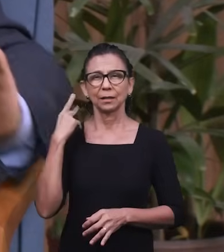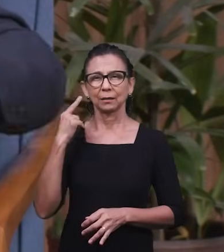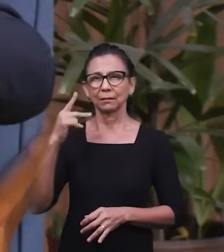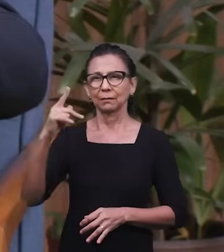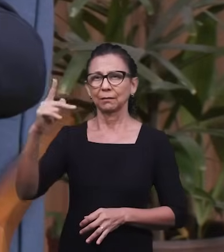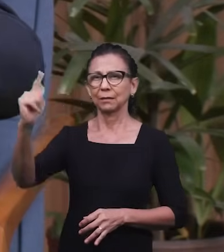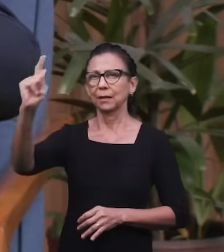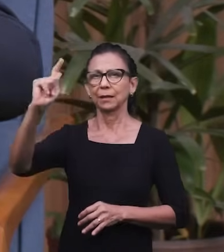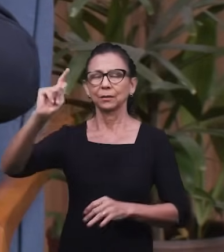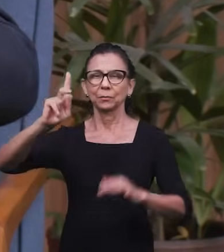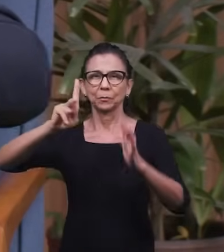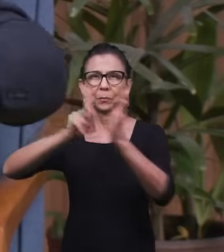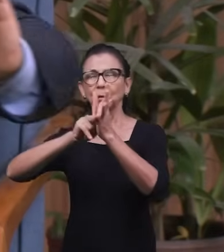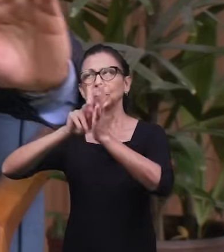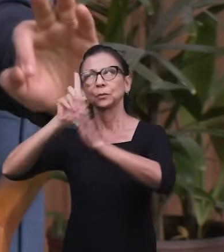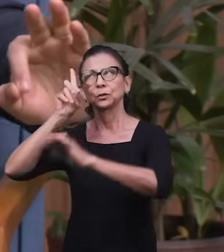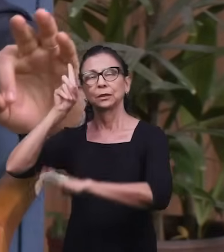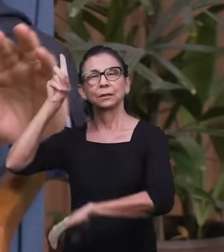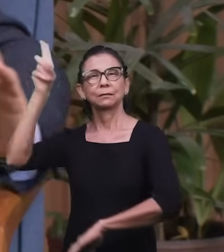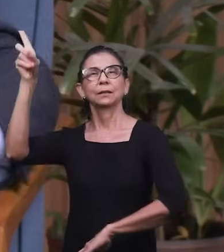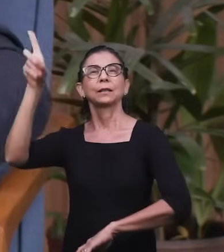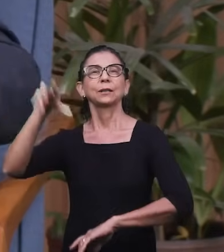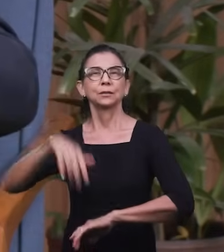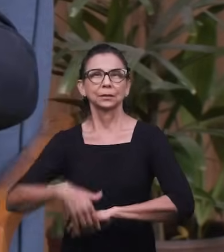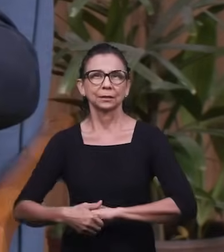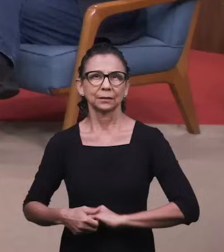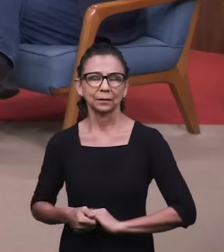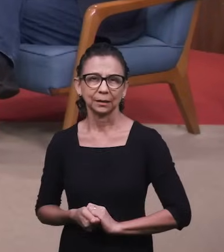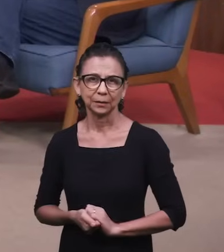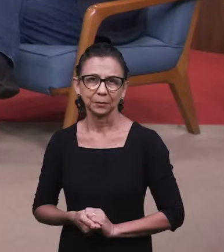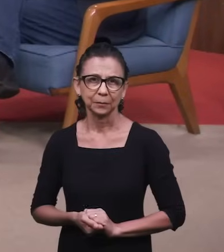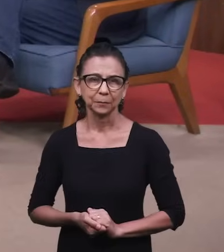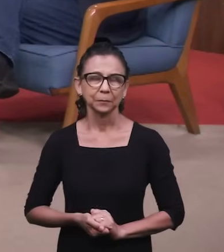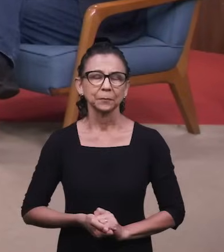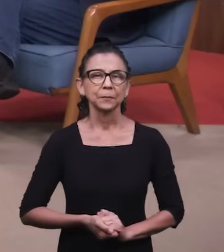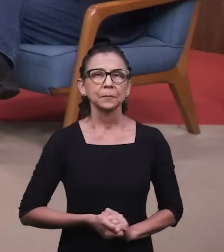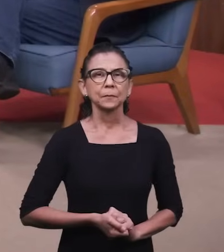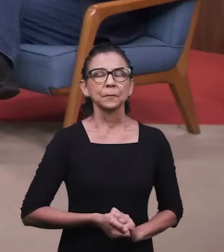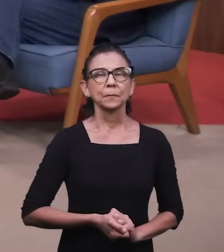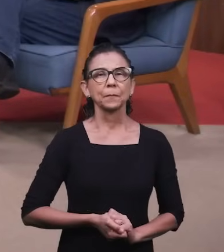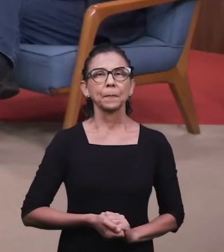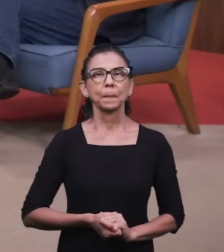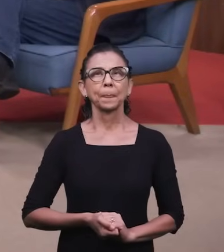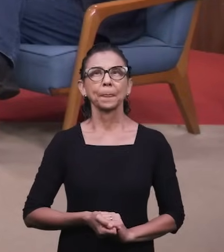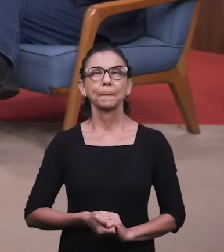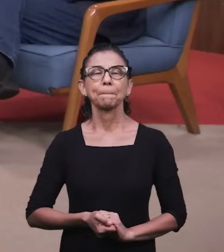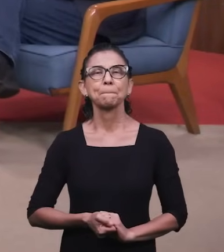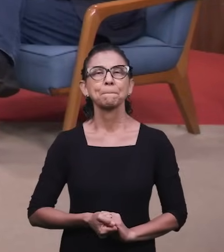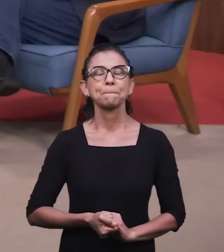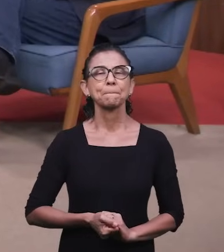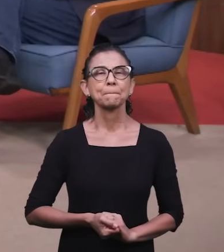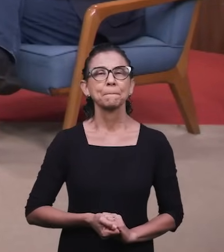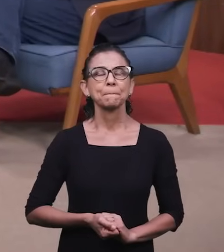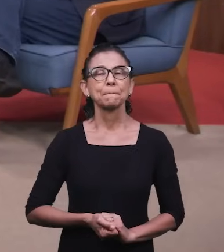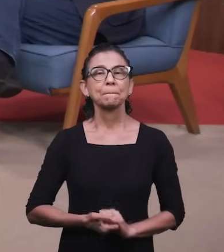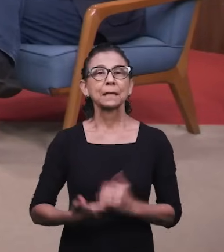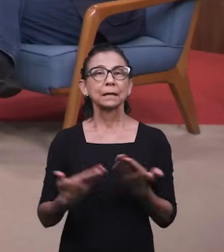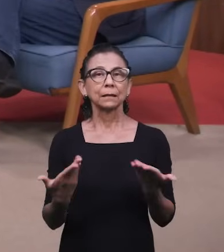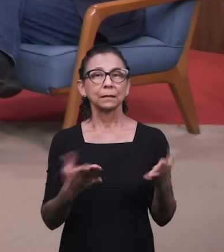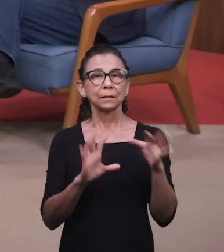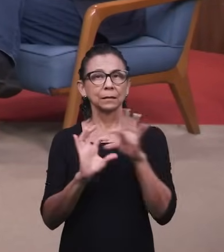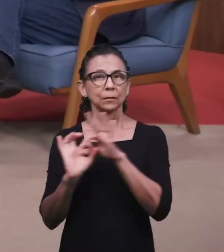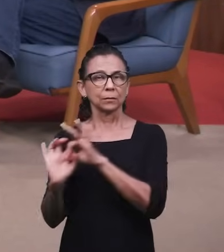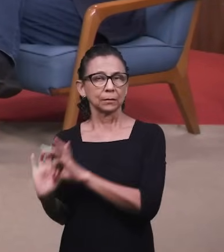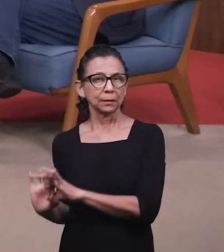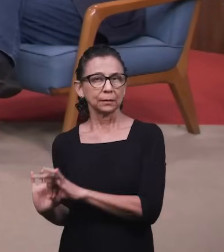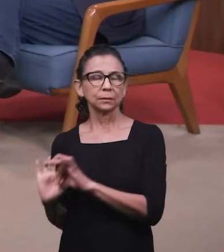a história sempre o evidencia, né, a história prova que o profético é uma verdade. Então,